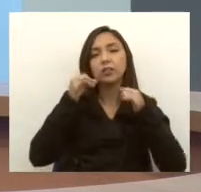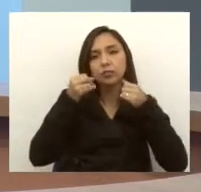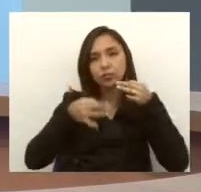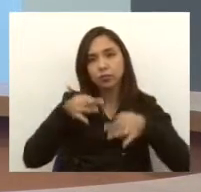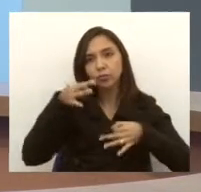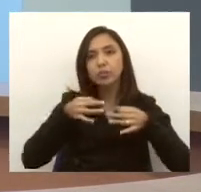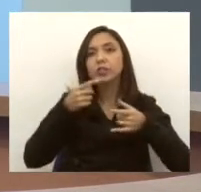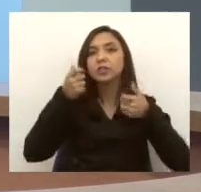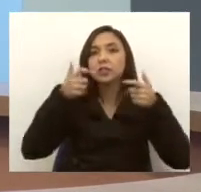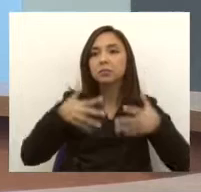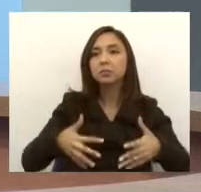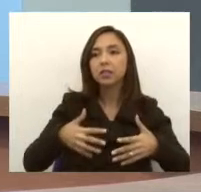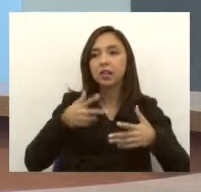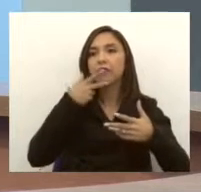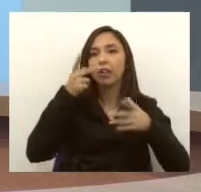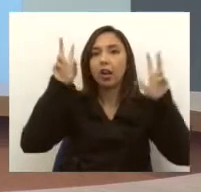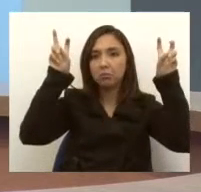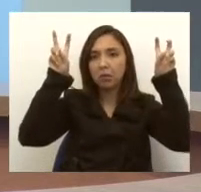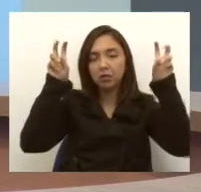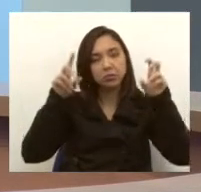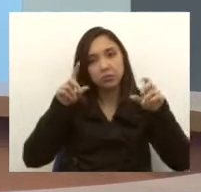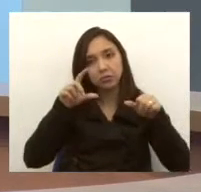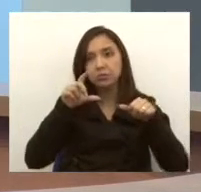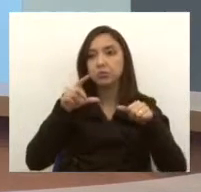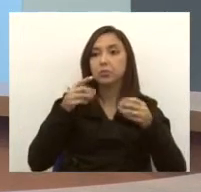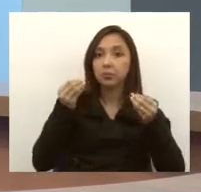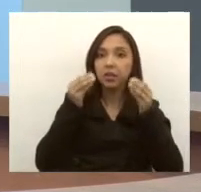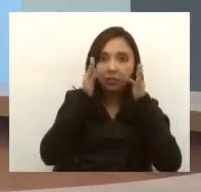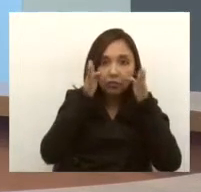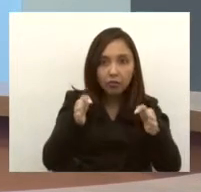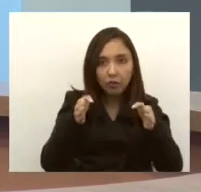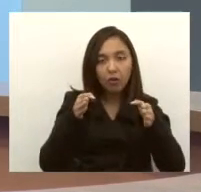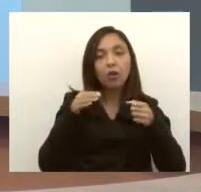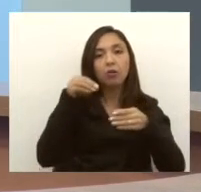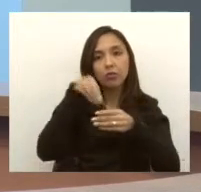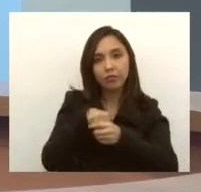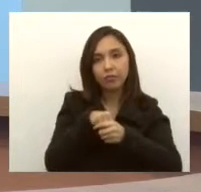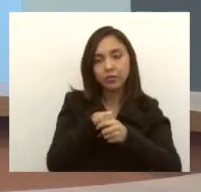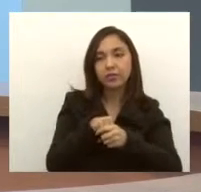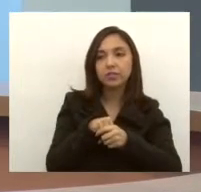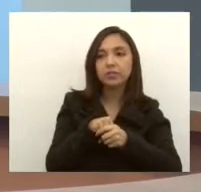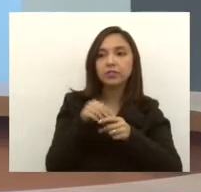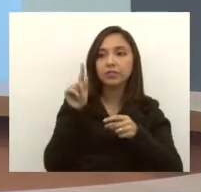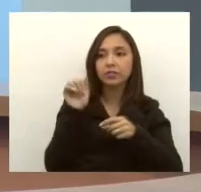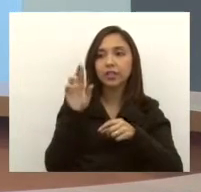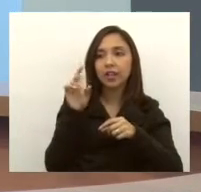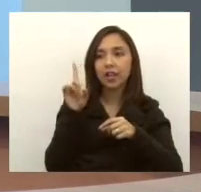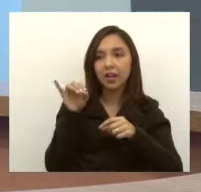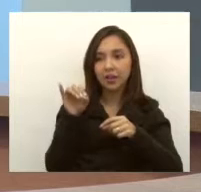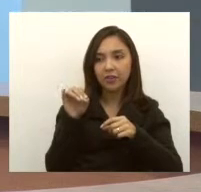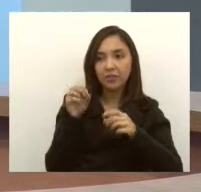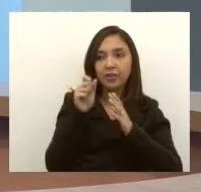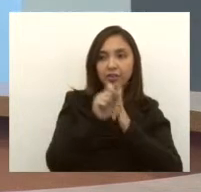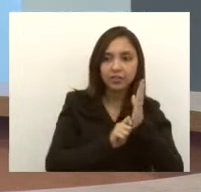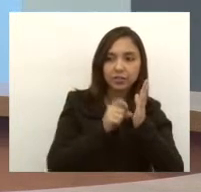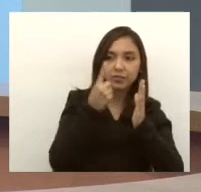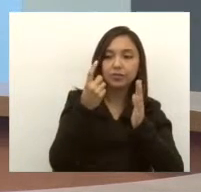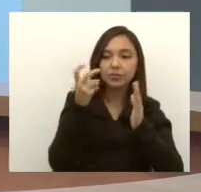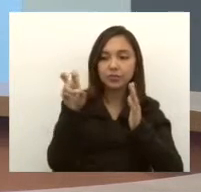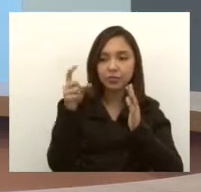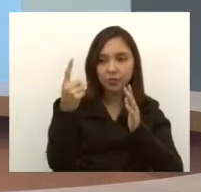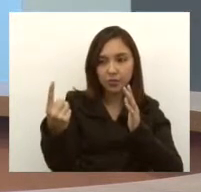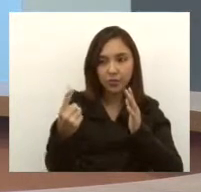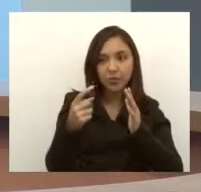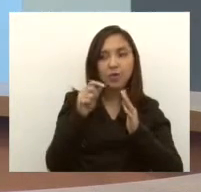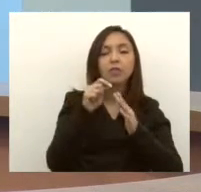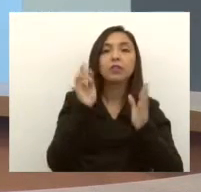votação e ficar falando sobre tudo menos sobre o que importa, né, para aquela votação naquele momento. Então, vereador Geraldo, Vossa Excelência tem artigo 151, Vossa Excelência